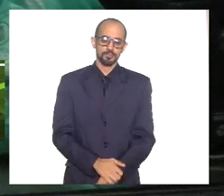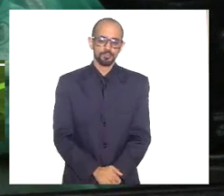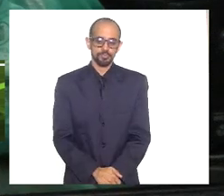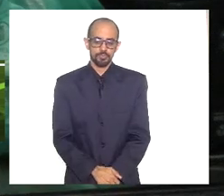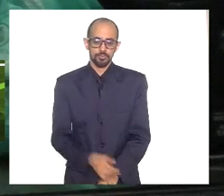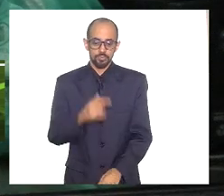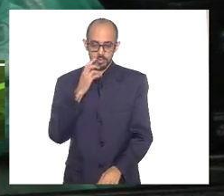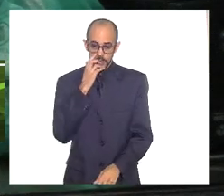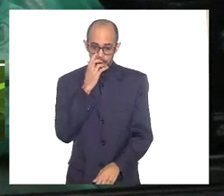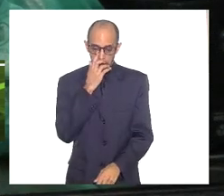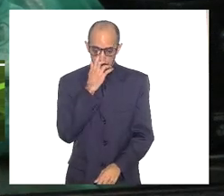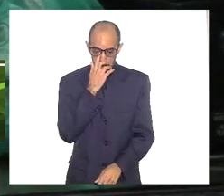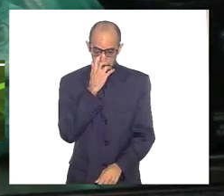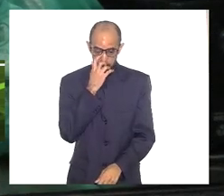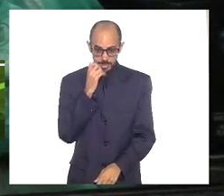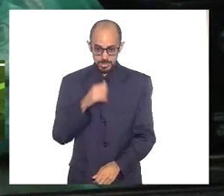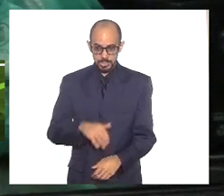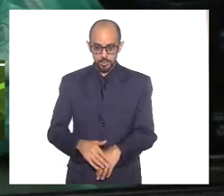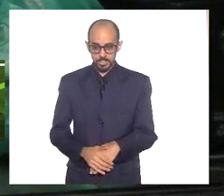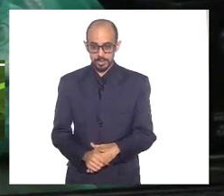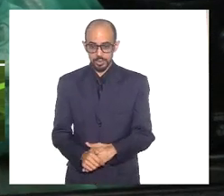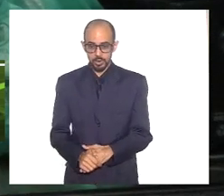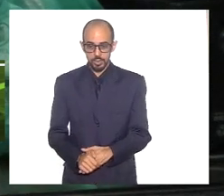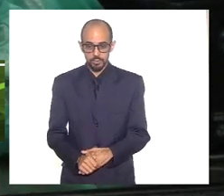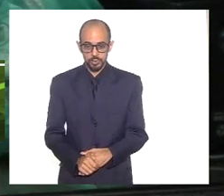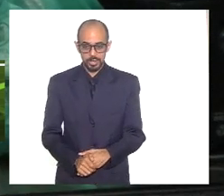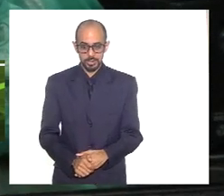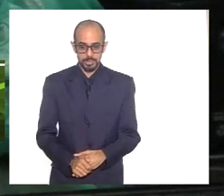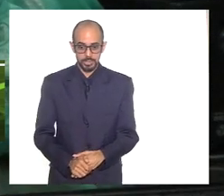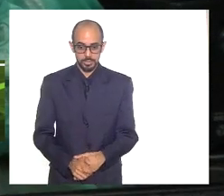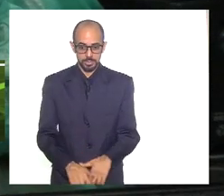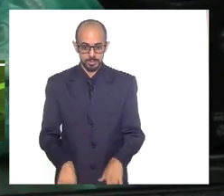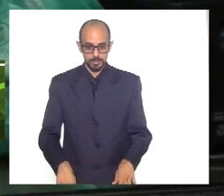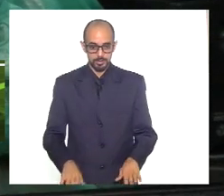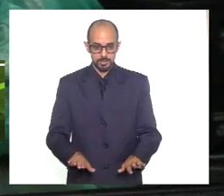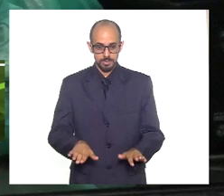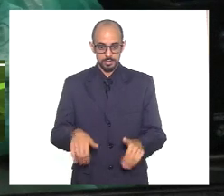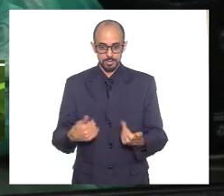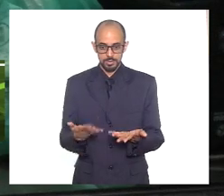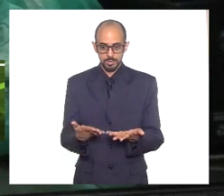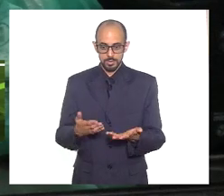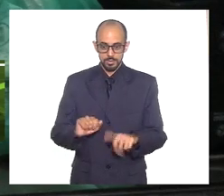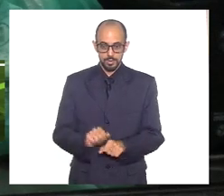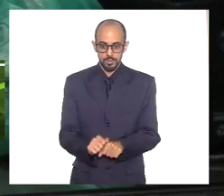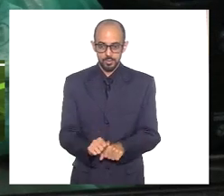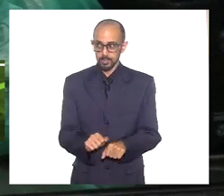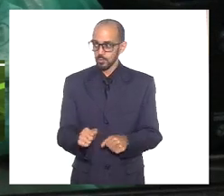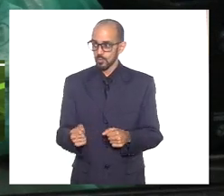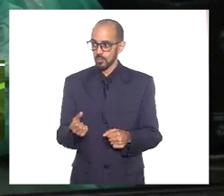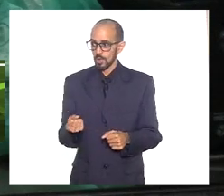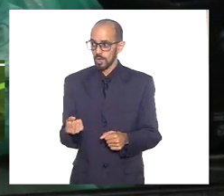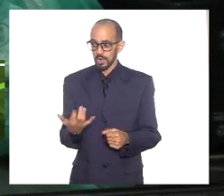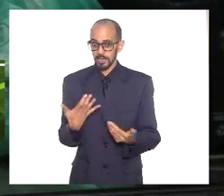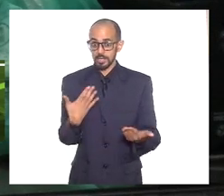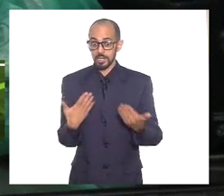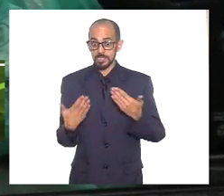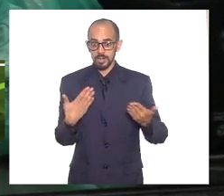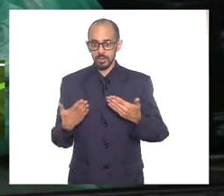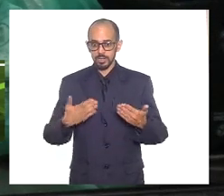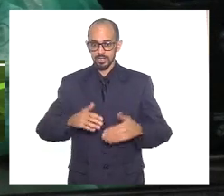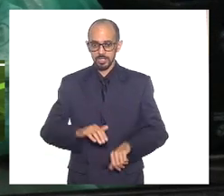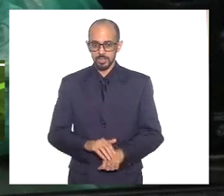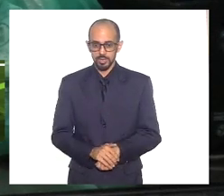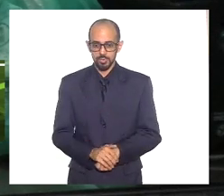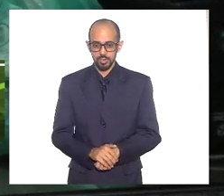que eu queria assinalar, é que se, quando está comparando primeiro